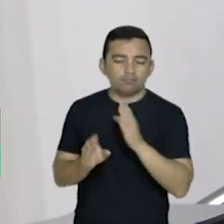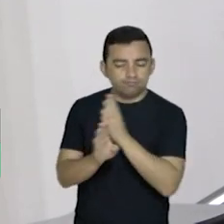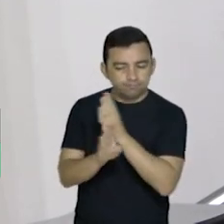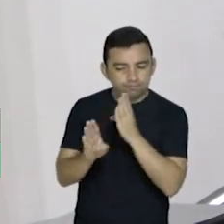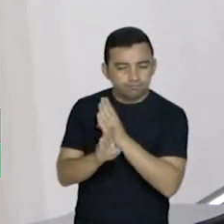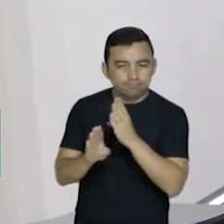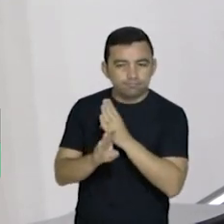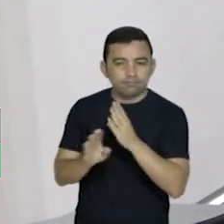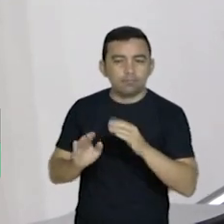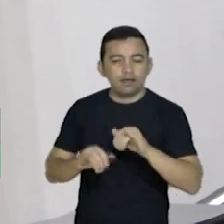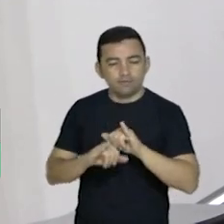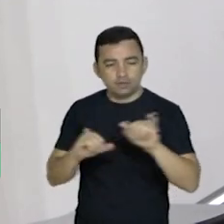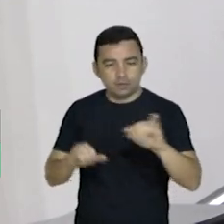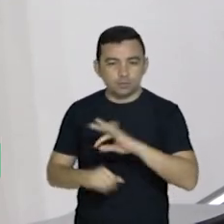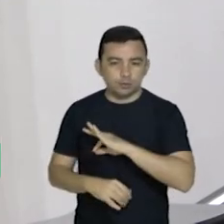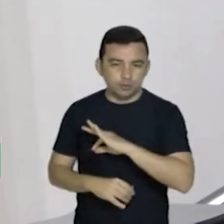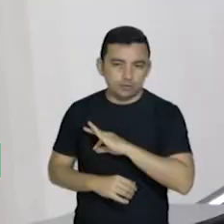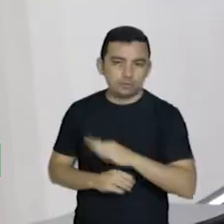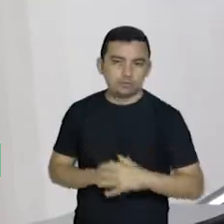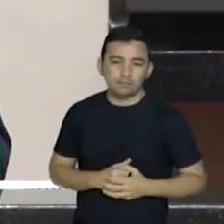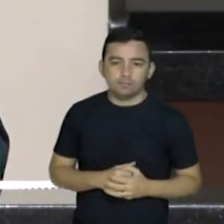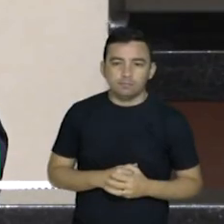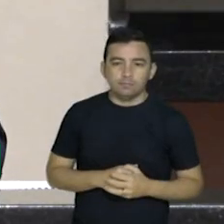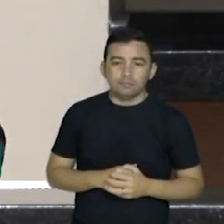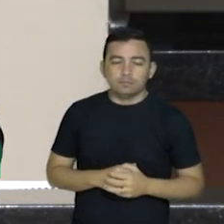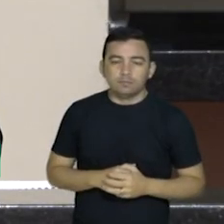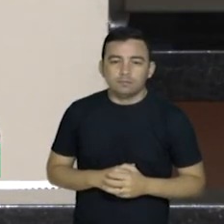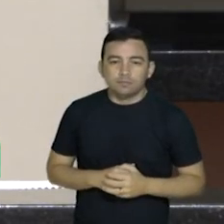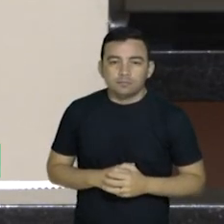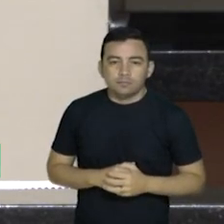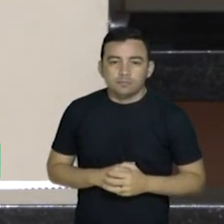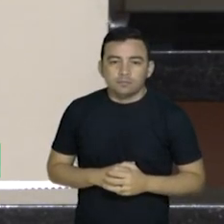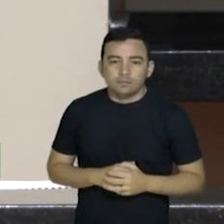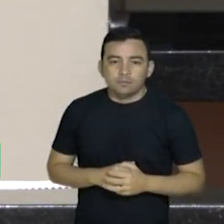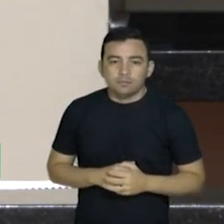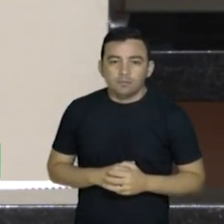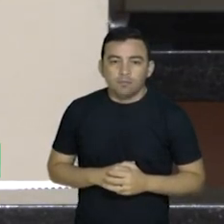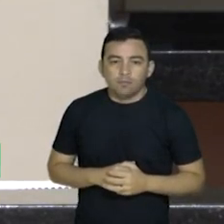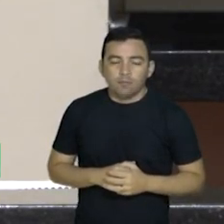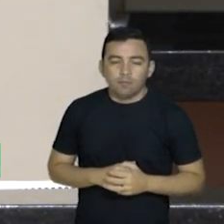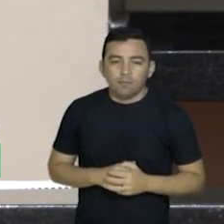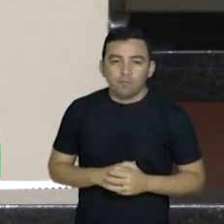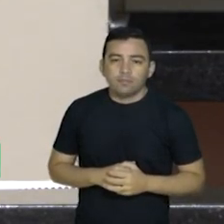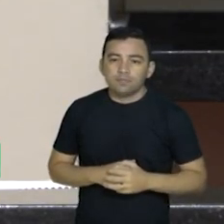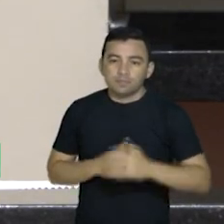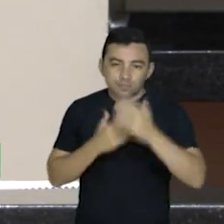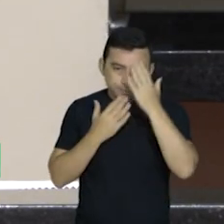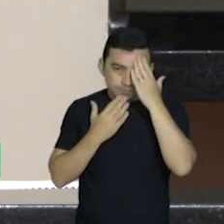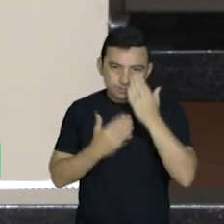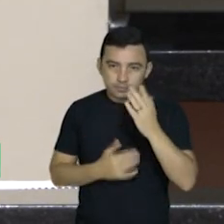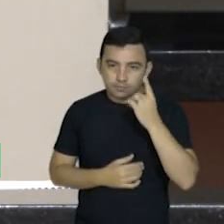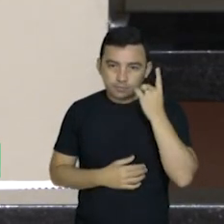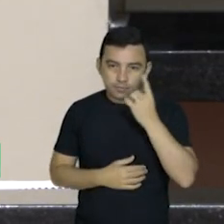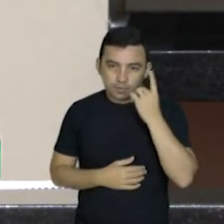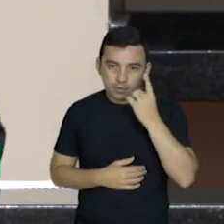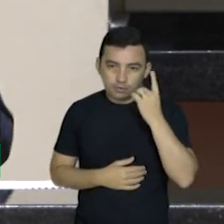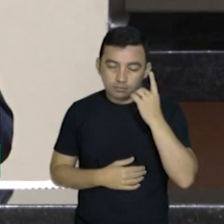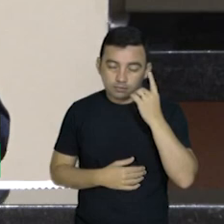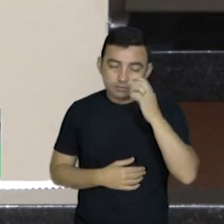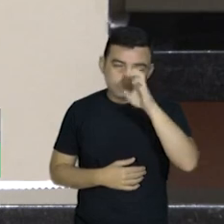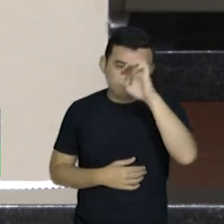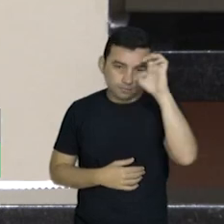os casos as autoridades obrigado senhor presidente Obrigado Deputado delegado